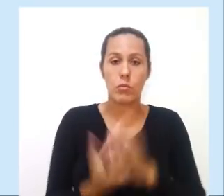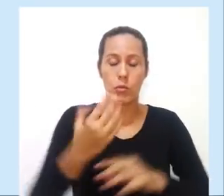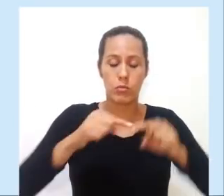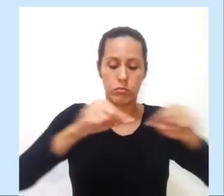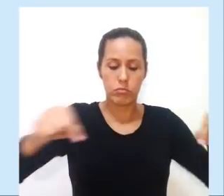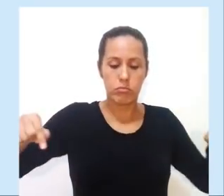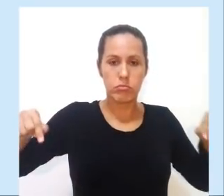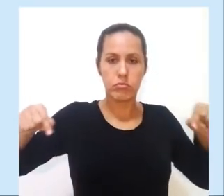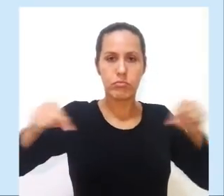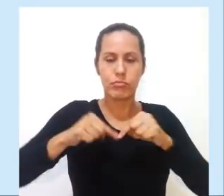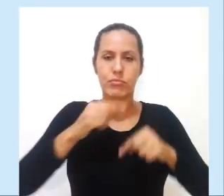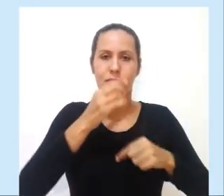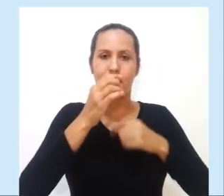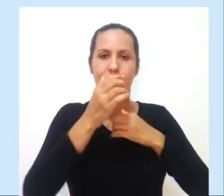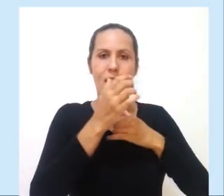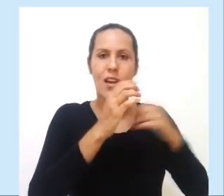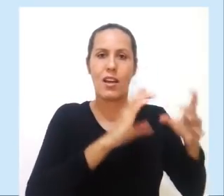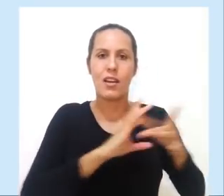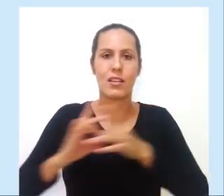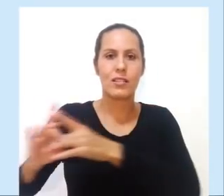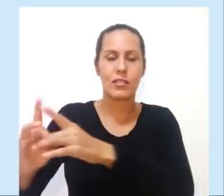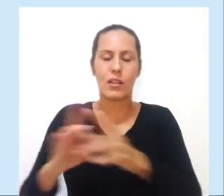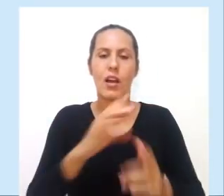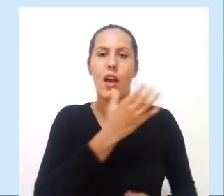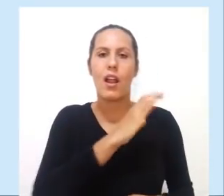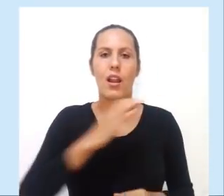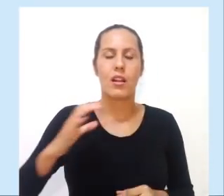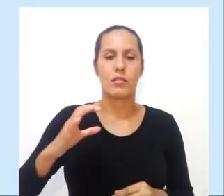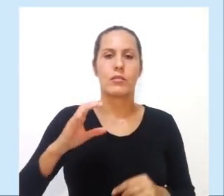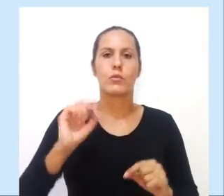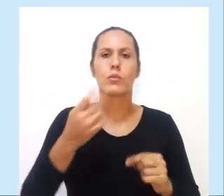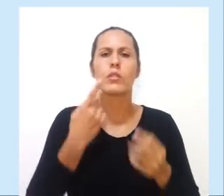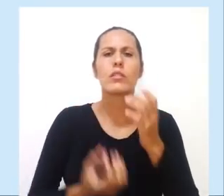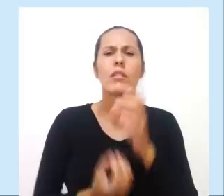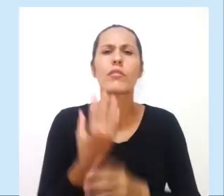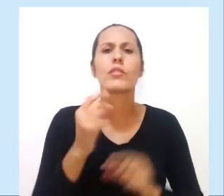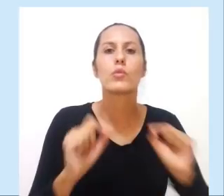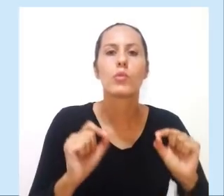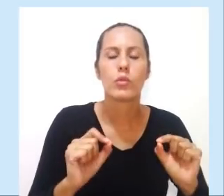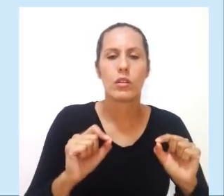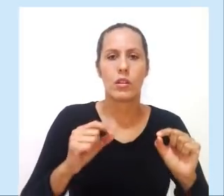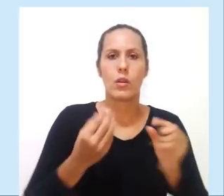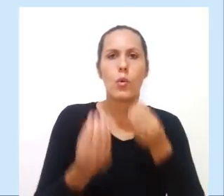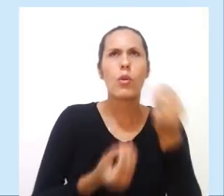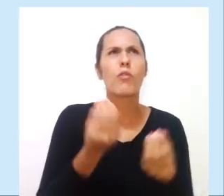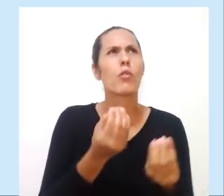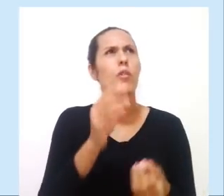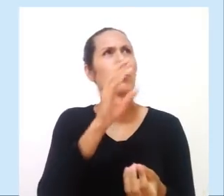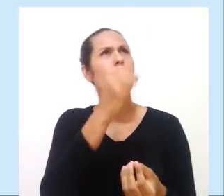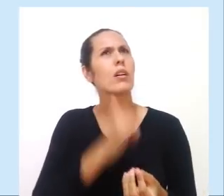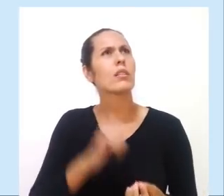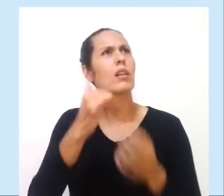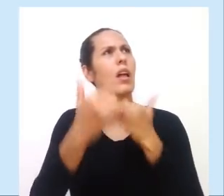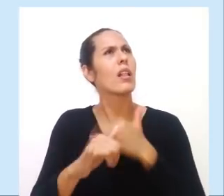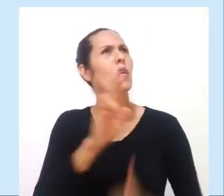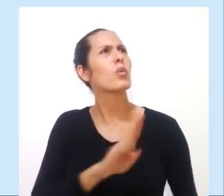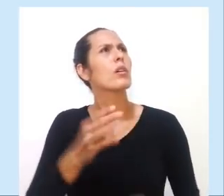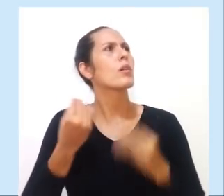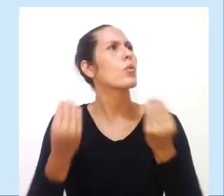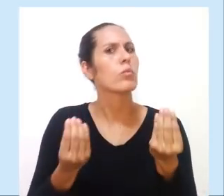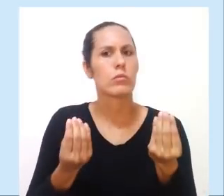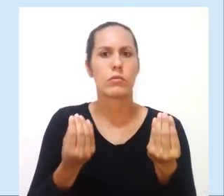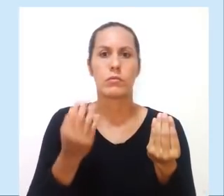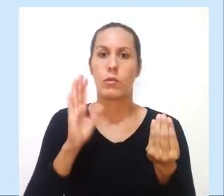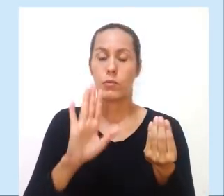Então, quando a gente fala em eletricidade, a gente fala em como é que eu vou utilizar essa eletricidade. Então, é necessário que